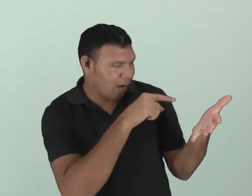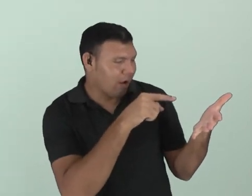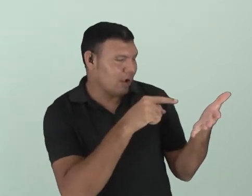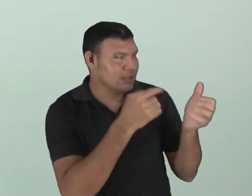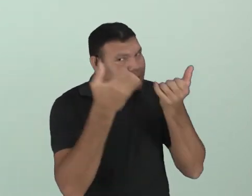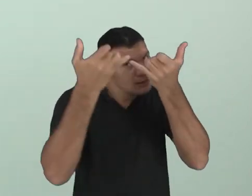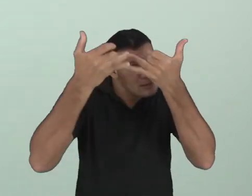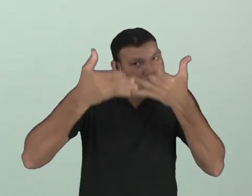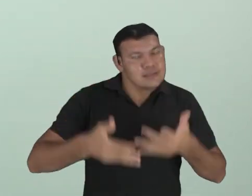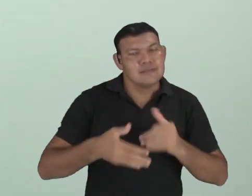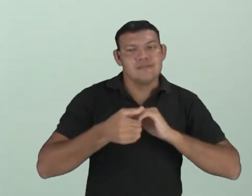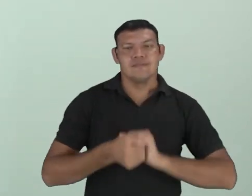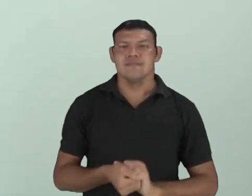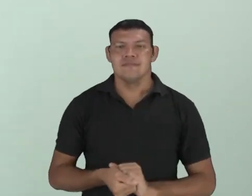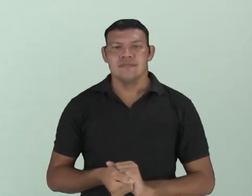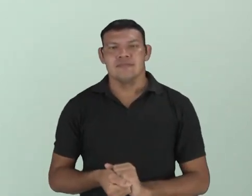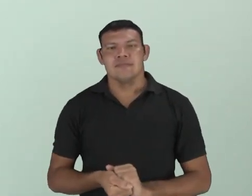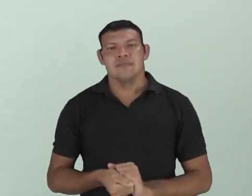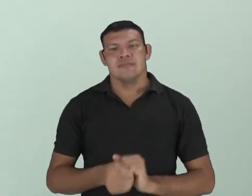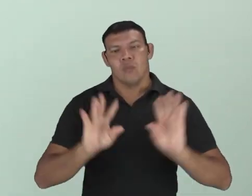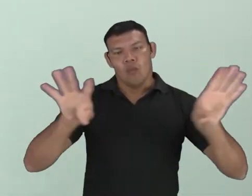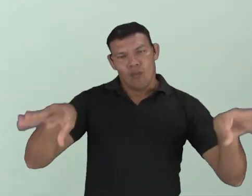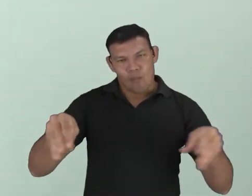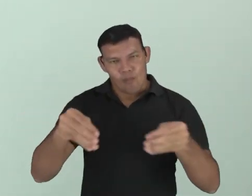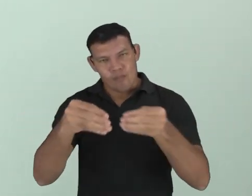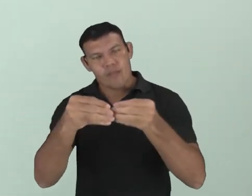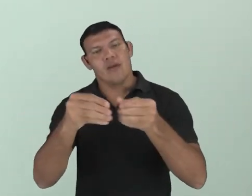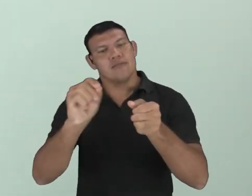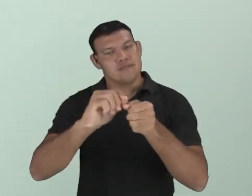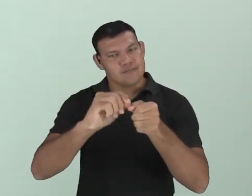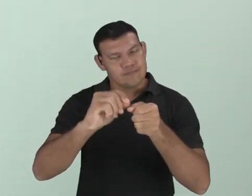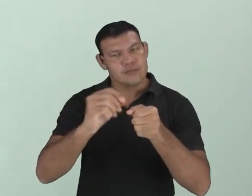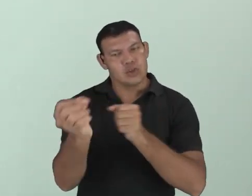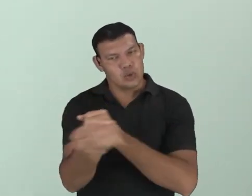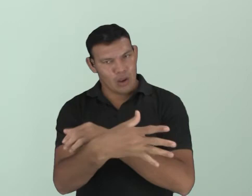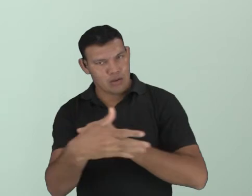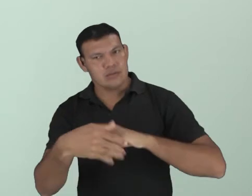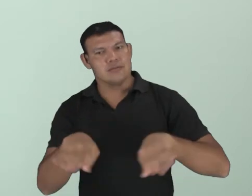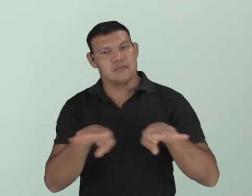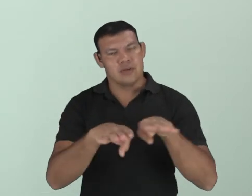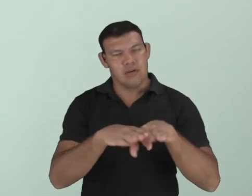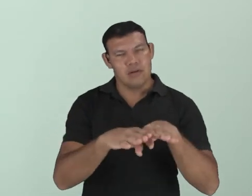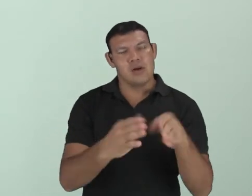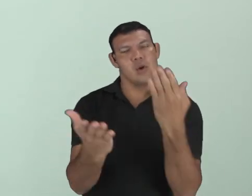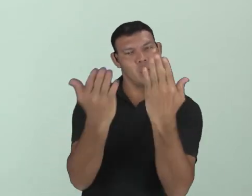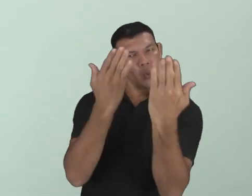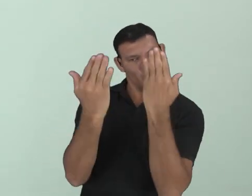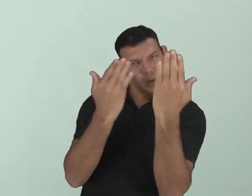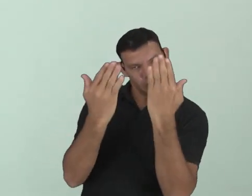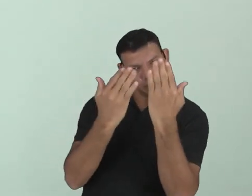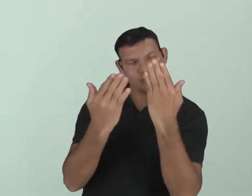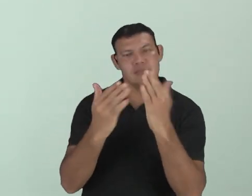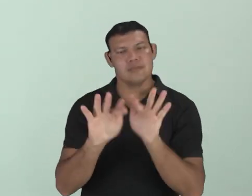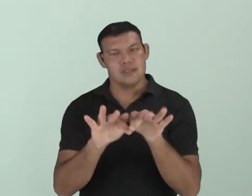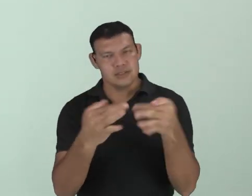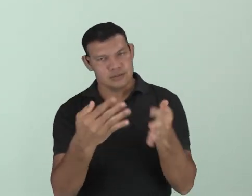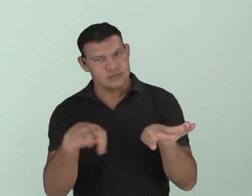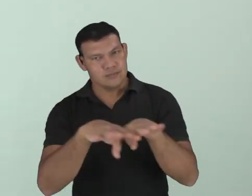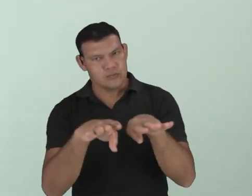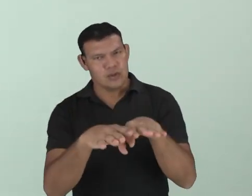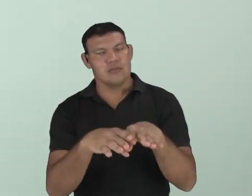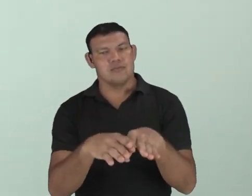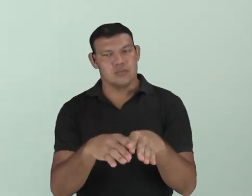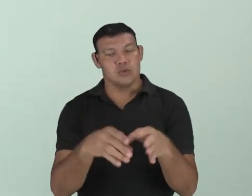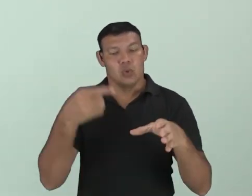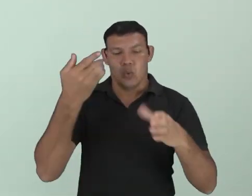de explicar, fazendo novos resumos e, principalmente, novas analogias. Isso requer um estudo mais a fundo,